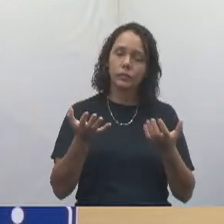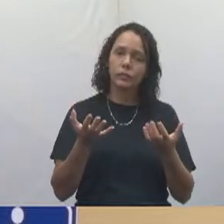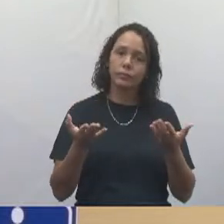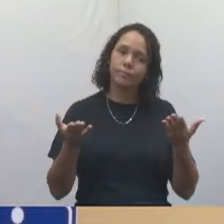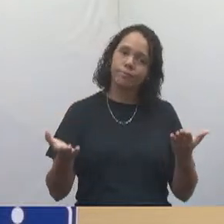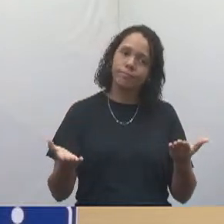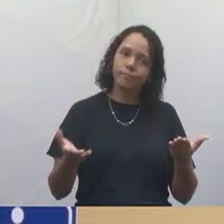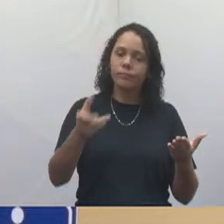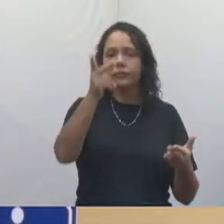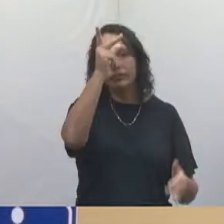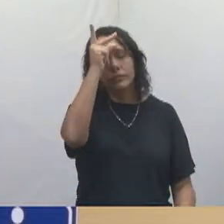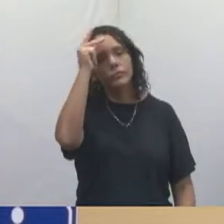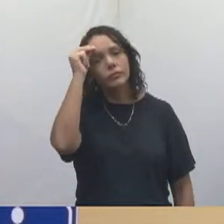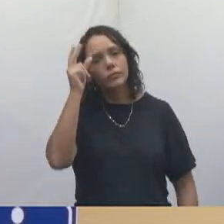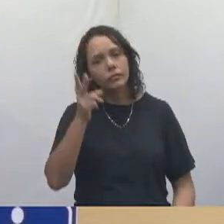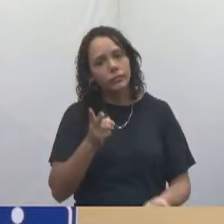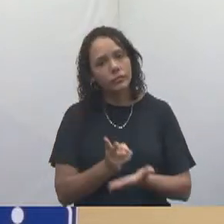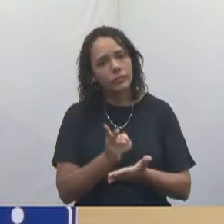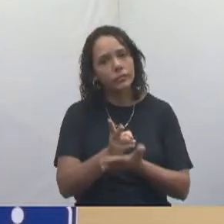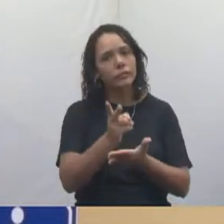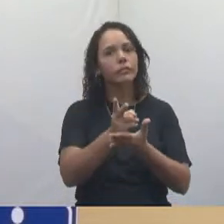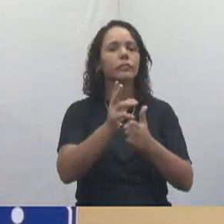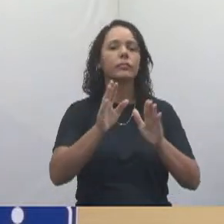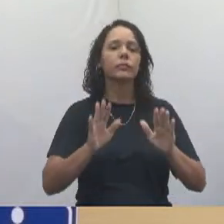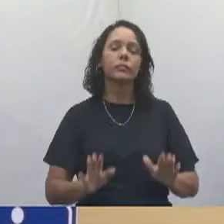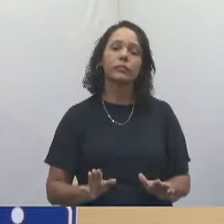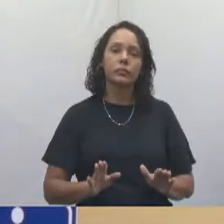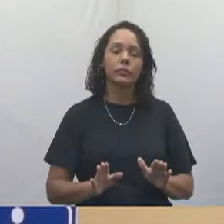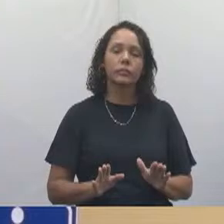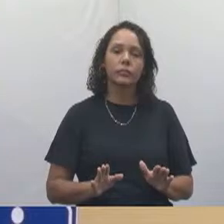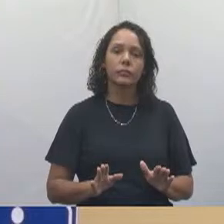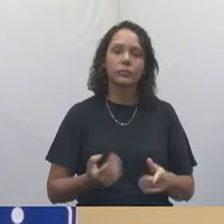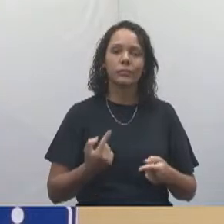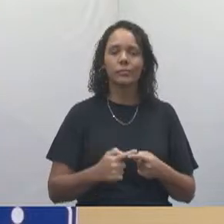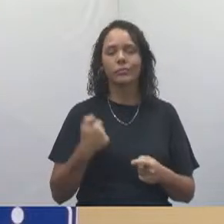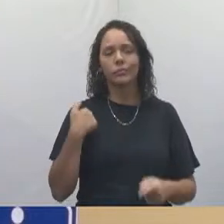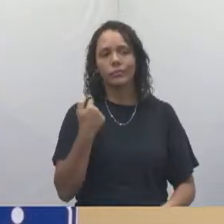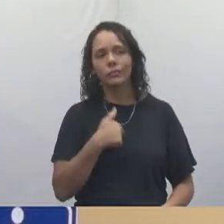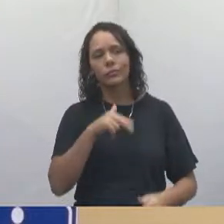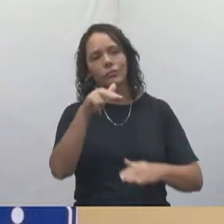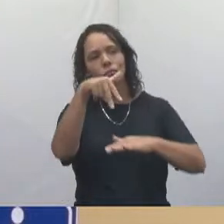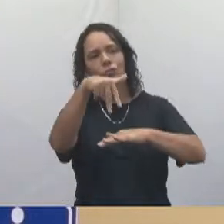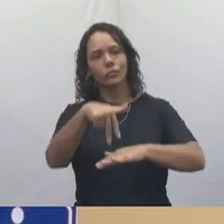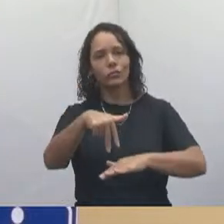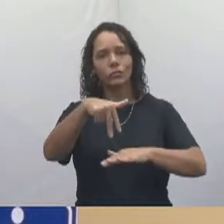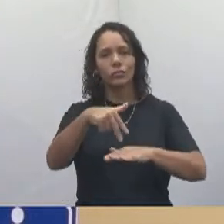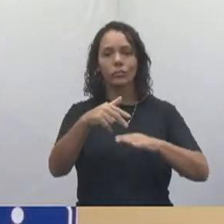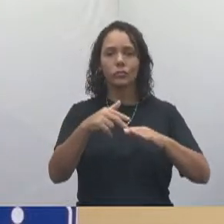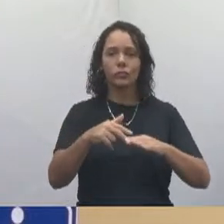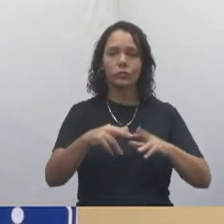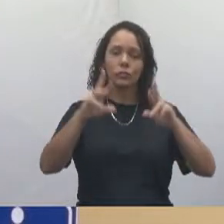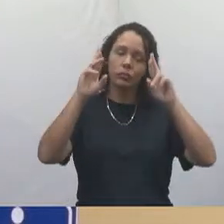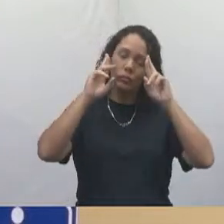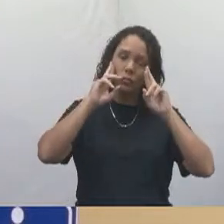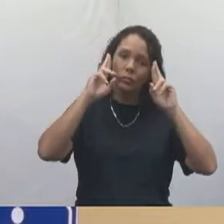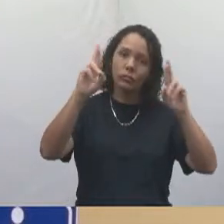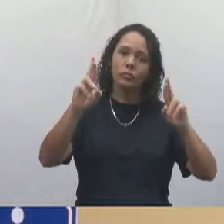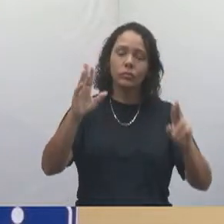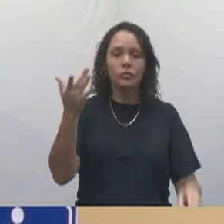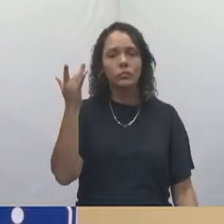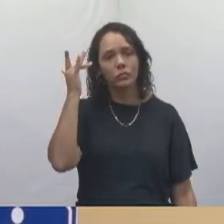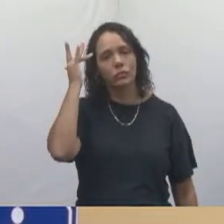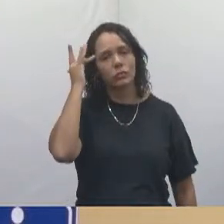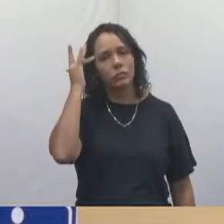prefeito permanecesse aqui no plenário, até porque nós subimos nessa tribuna com muita coerência, com